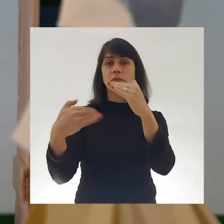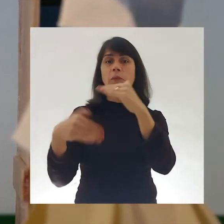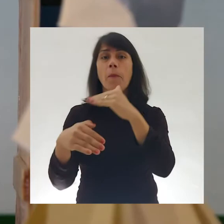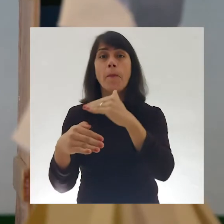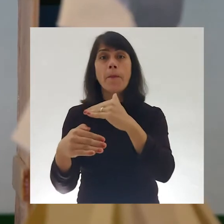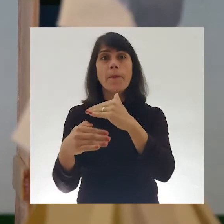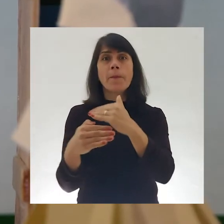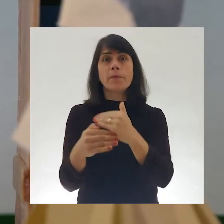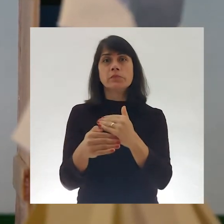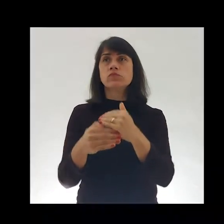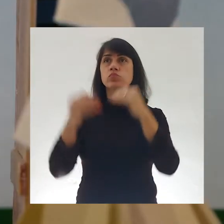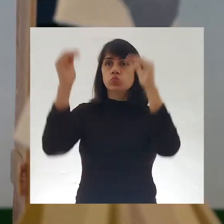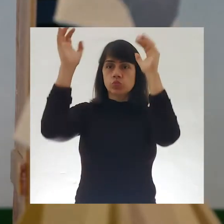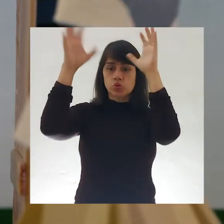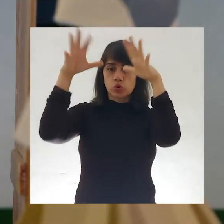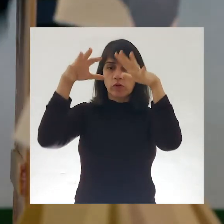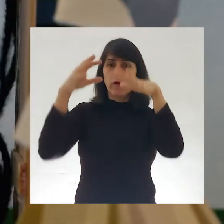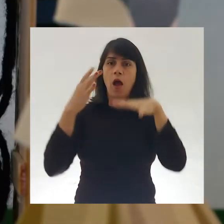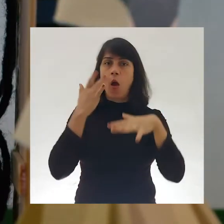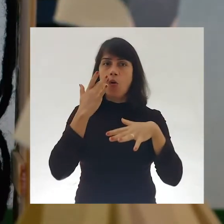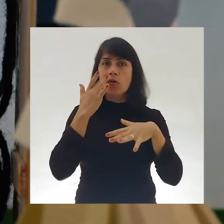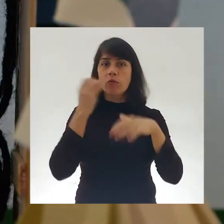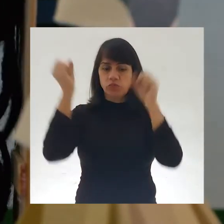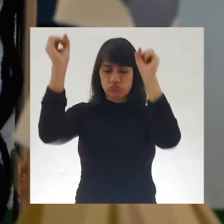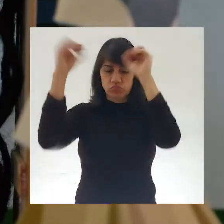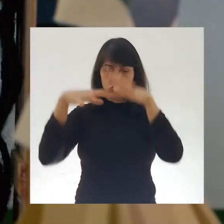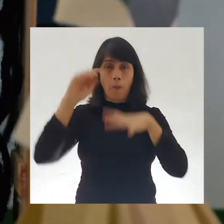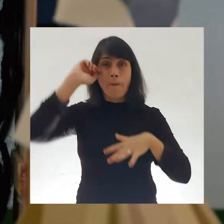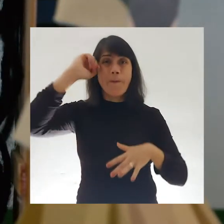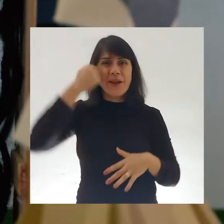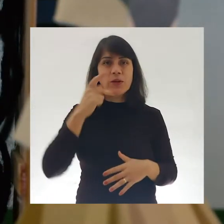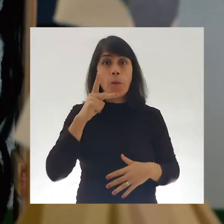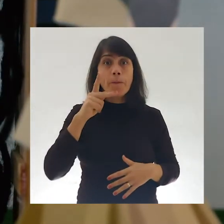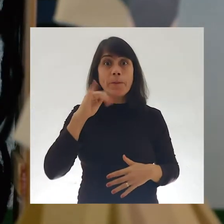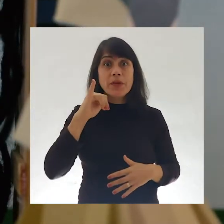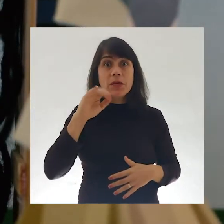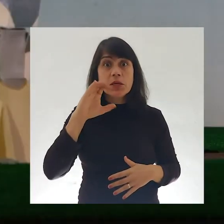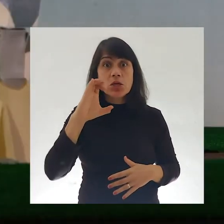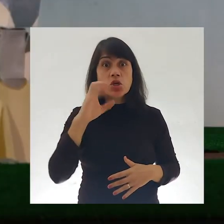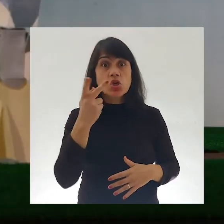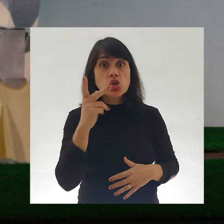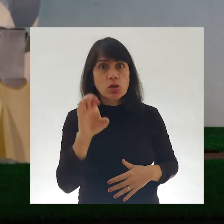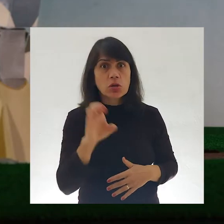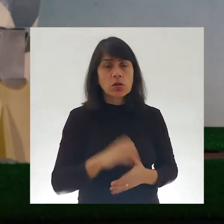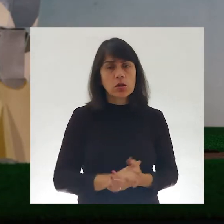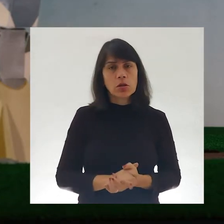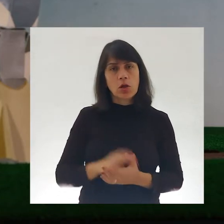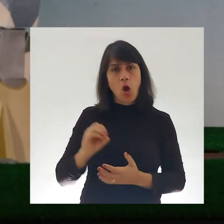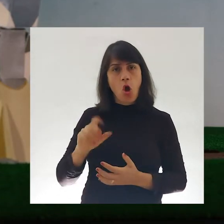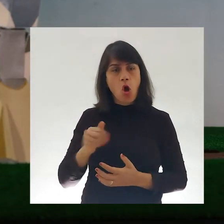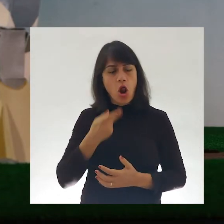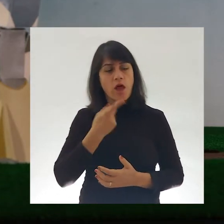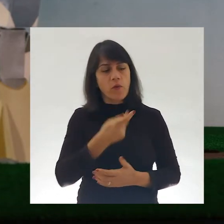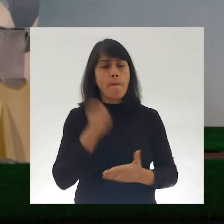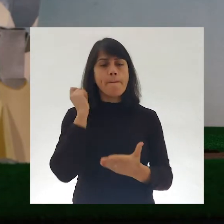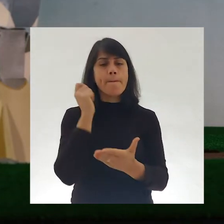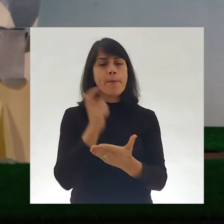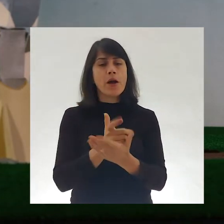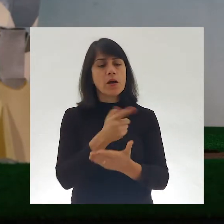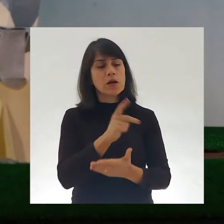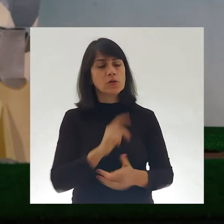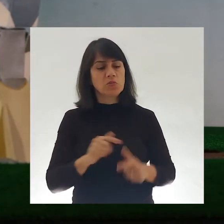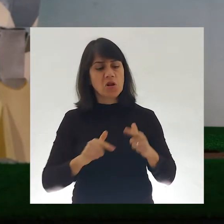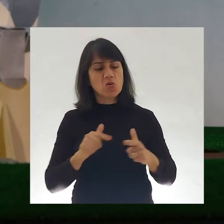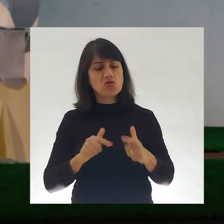dele, em vez de ouro, tomou um banho de piche. Dona Ola disse: "Isso é a recompensa